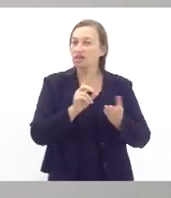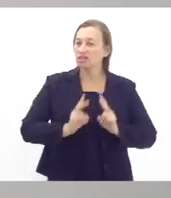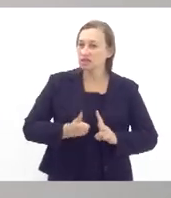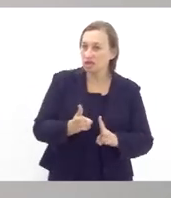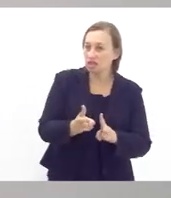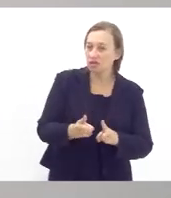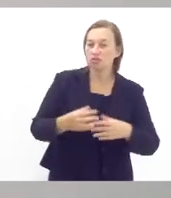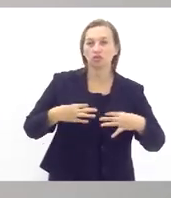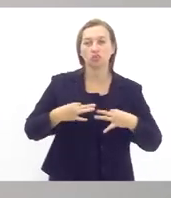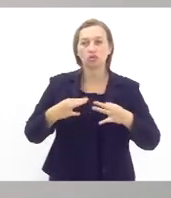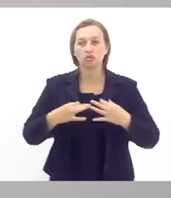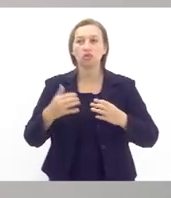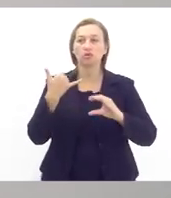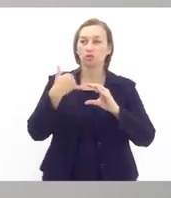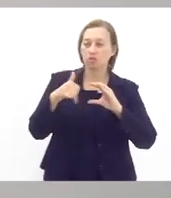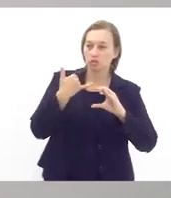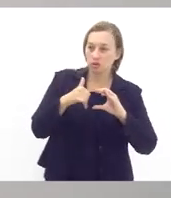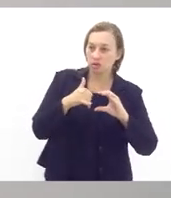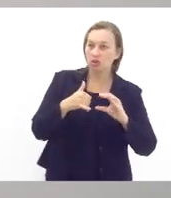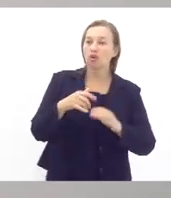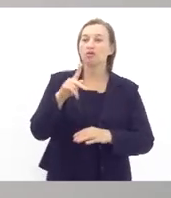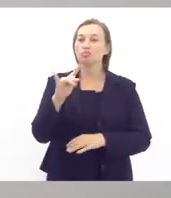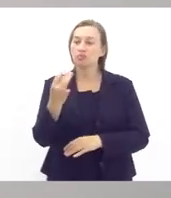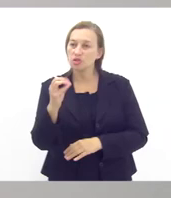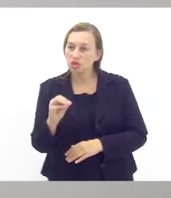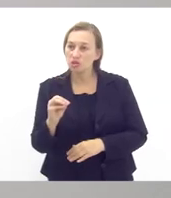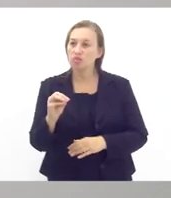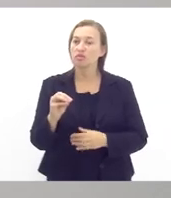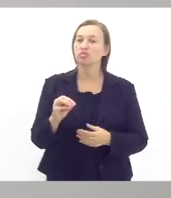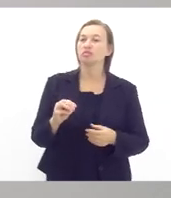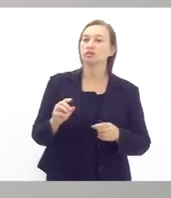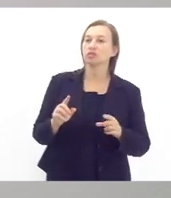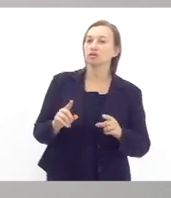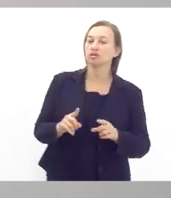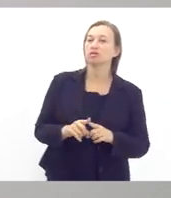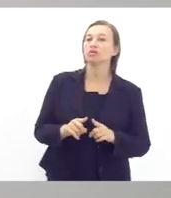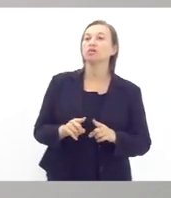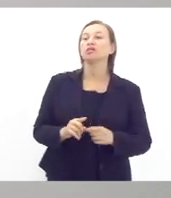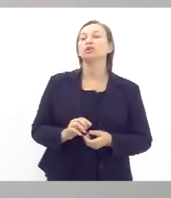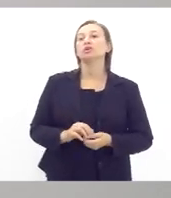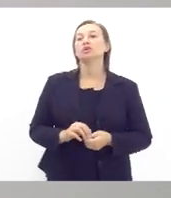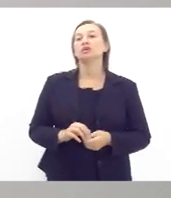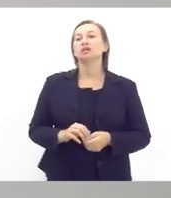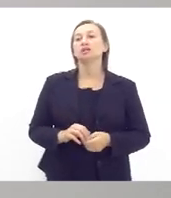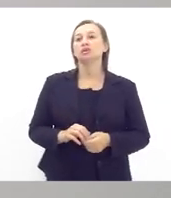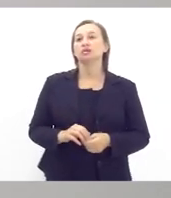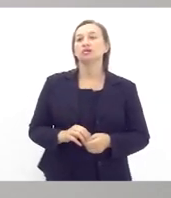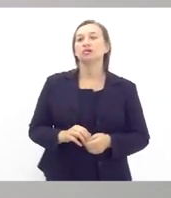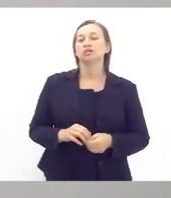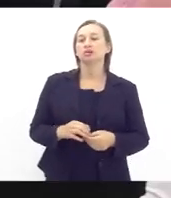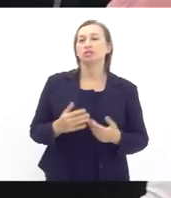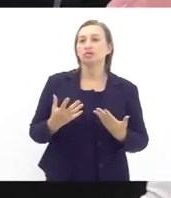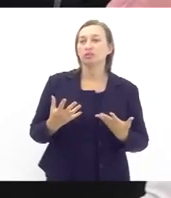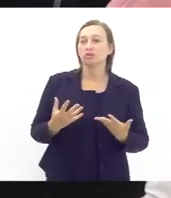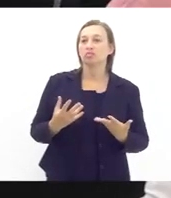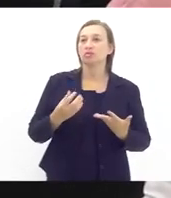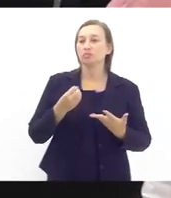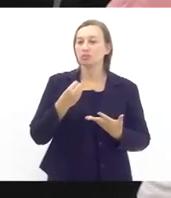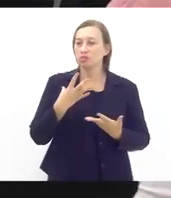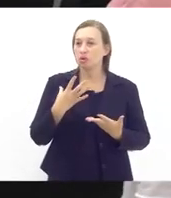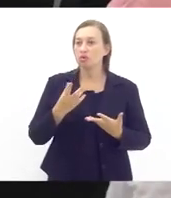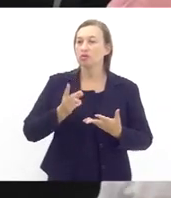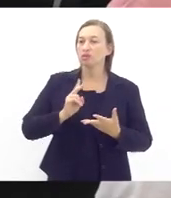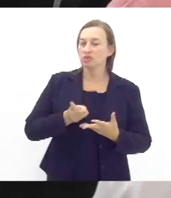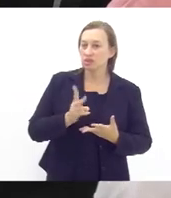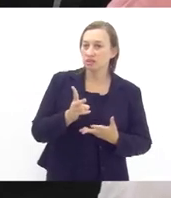sempre disponível no WhatsApp Binho né também tá ali na Operativa nacional é um bombardeio nacional e eles